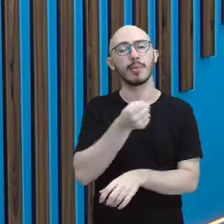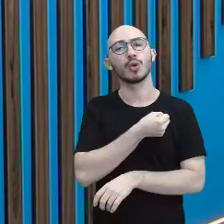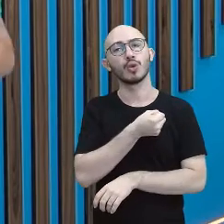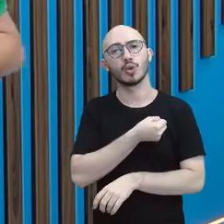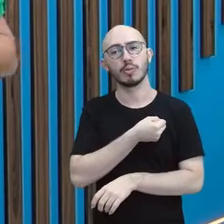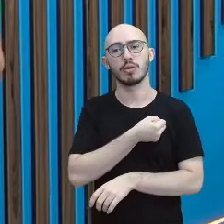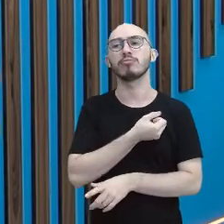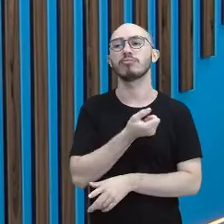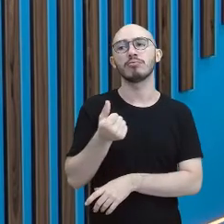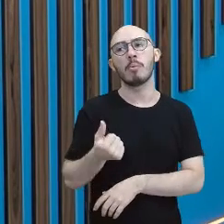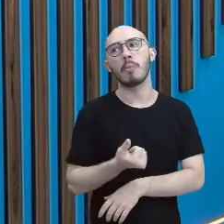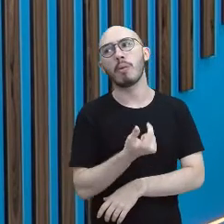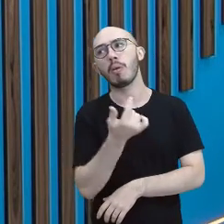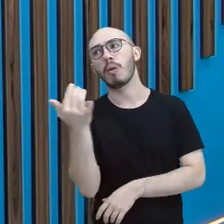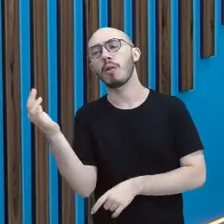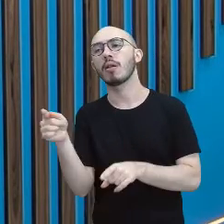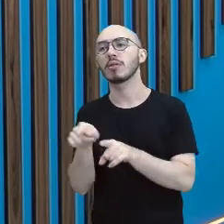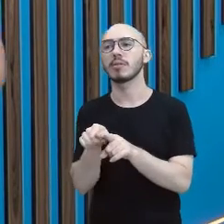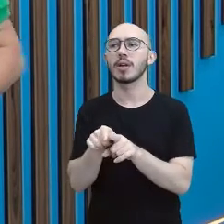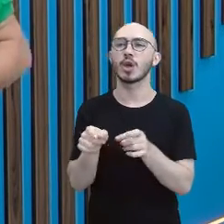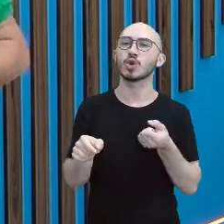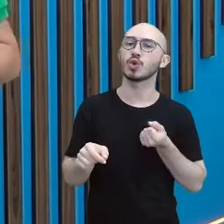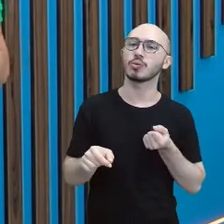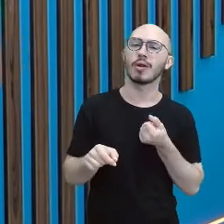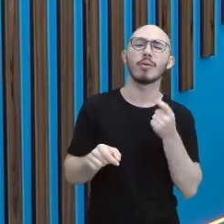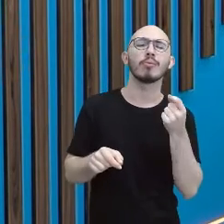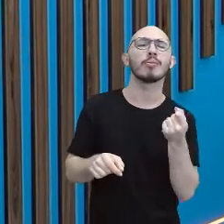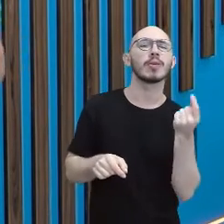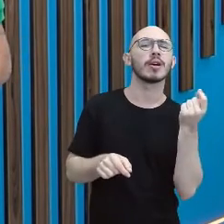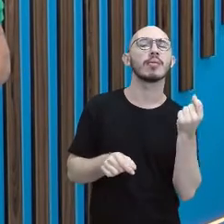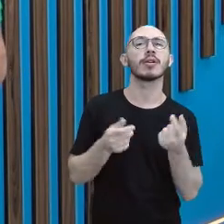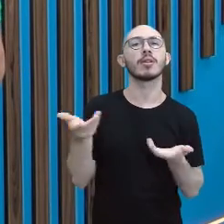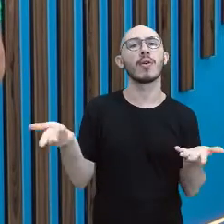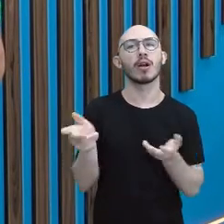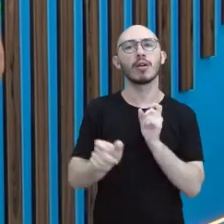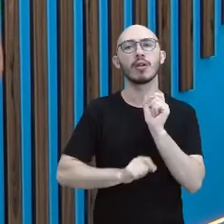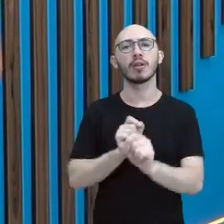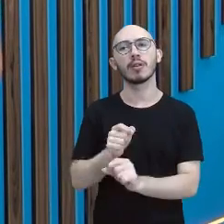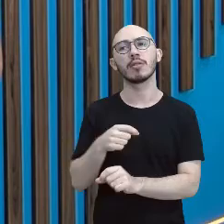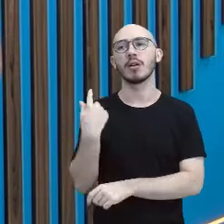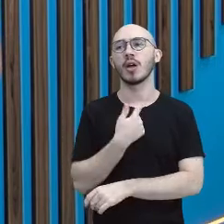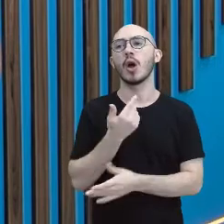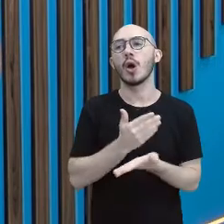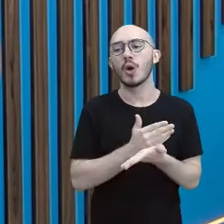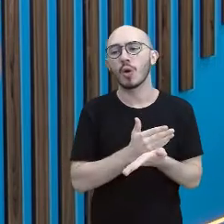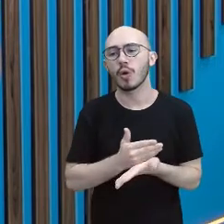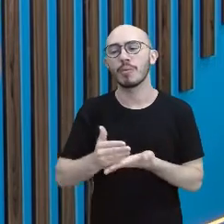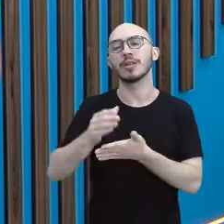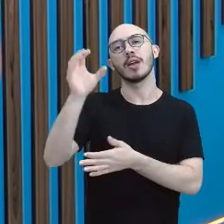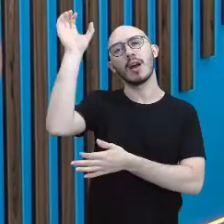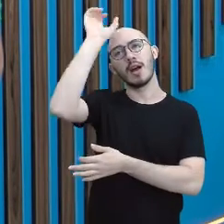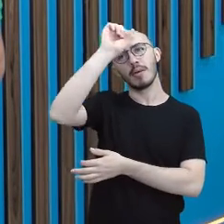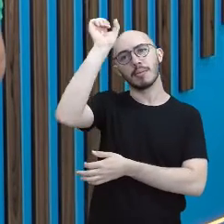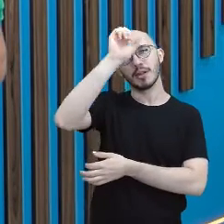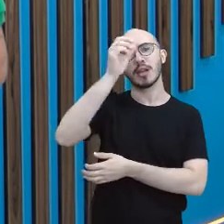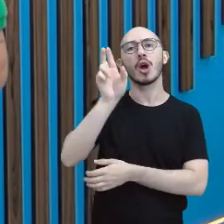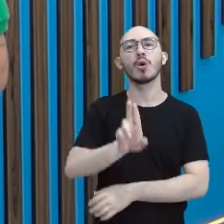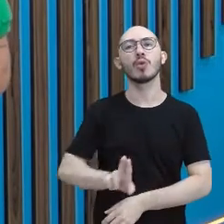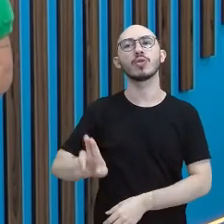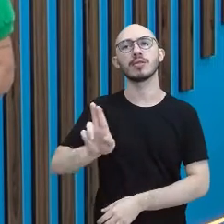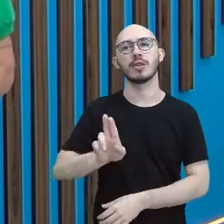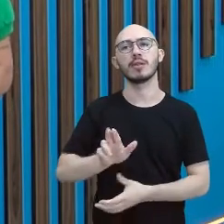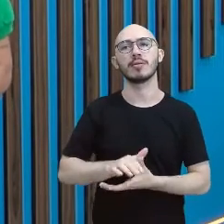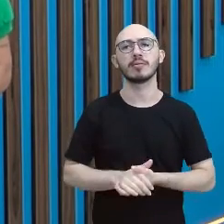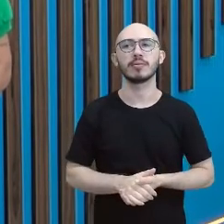números muito grandes e o que são esses números muito pequenos, e a partir de agora a gente vai começar a aprender a manipular